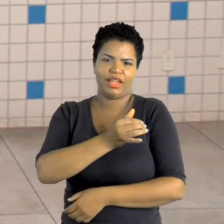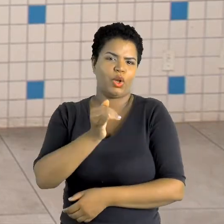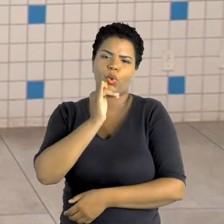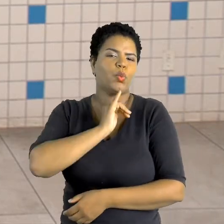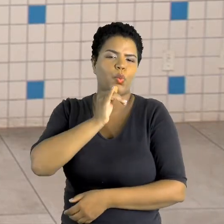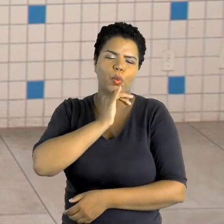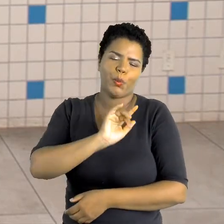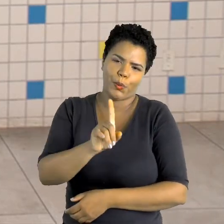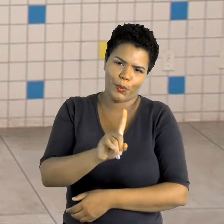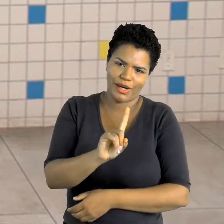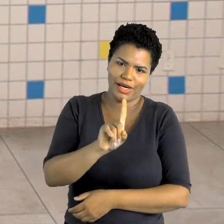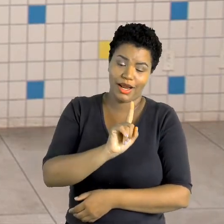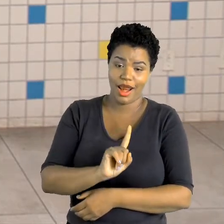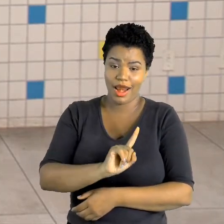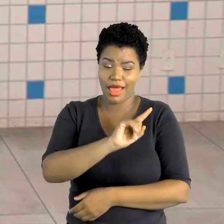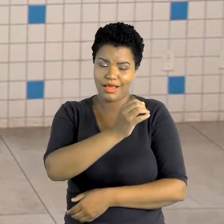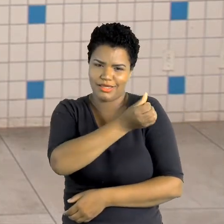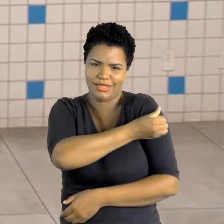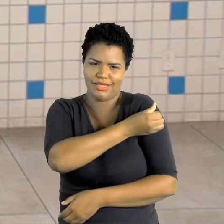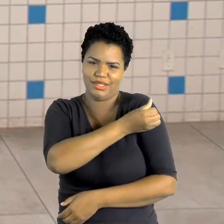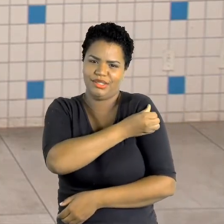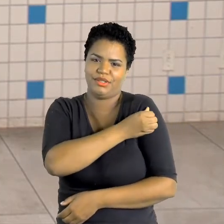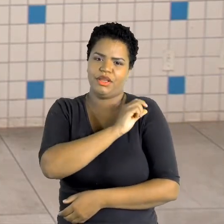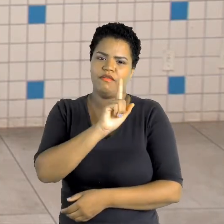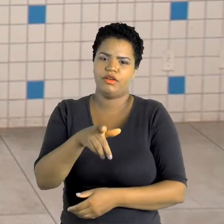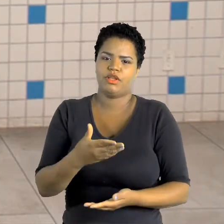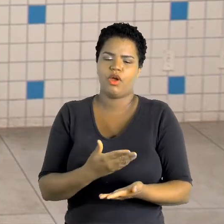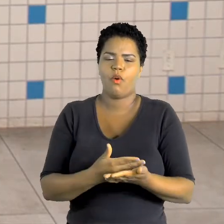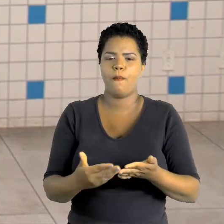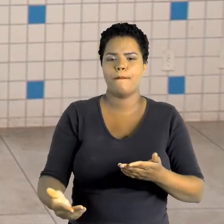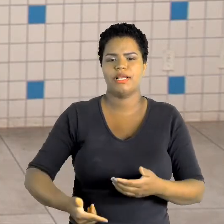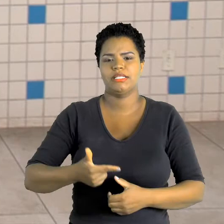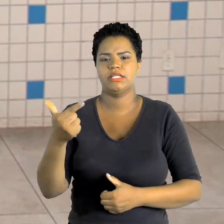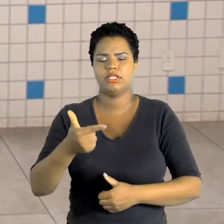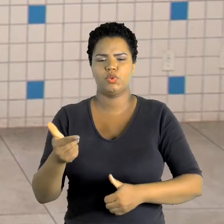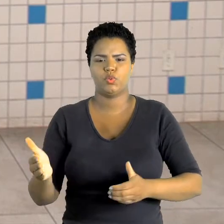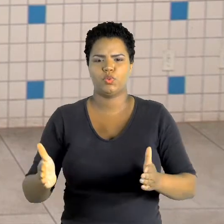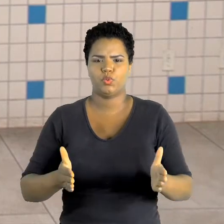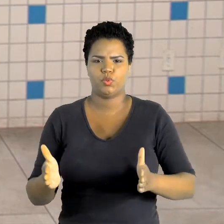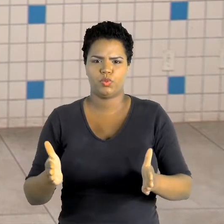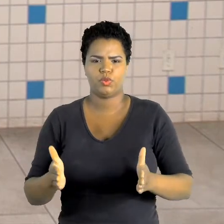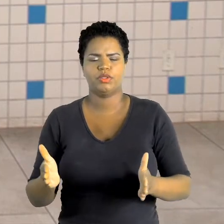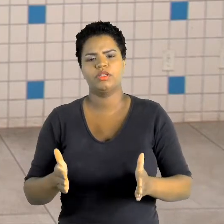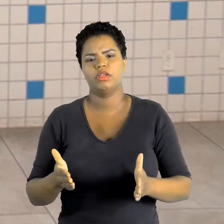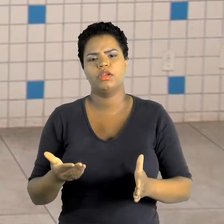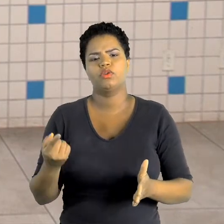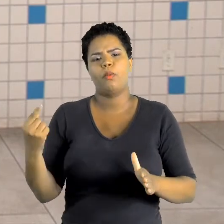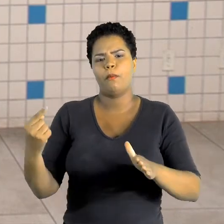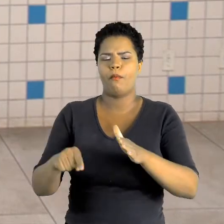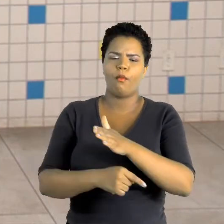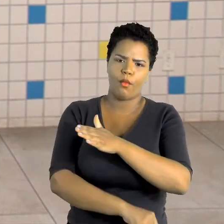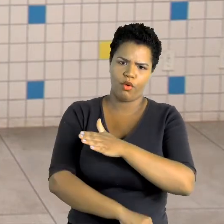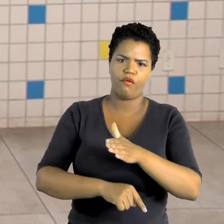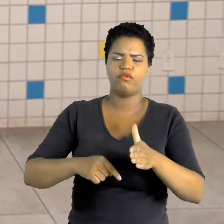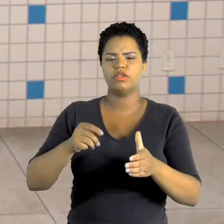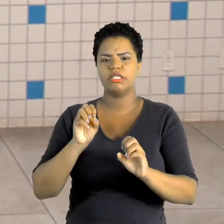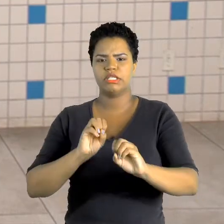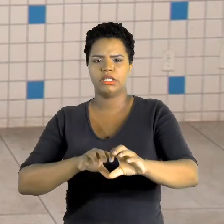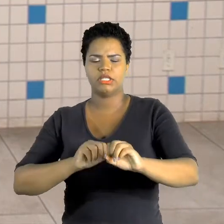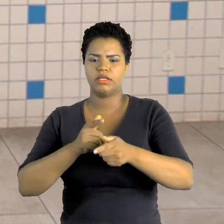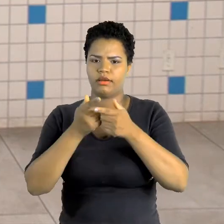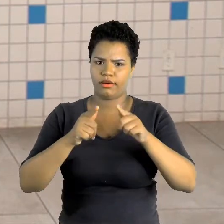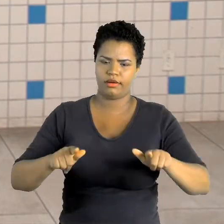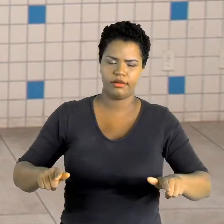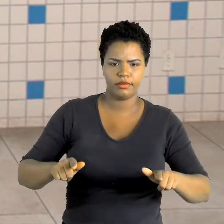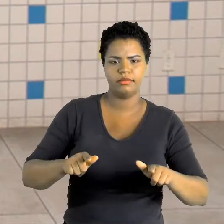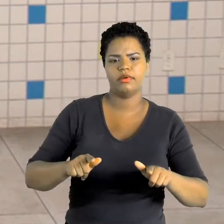6º ano você vai começar uma segunda etapa do ensino, então a gramática já vai se aprofundar mais e você já vai estruturando mais aí as